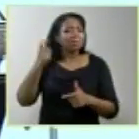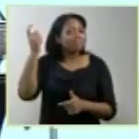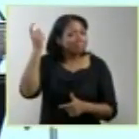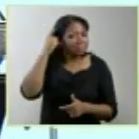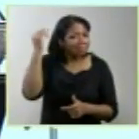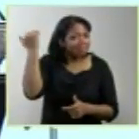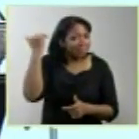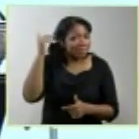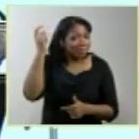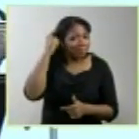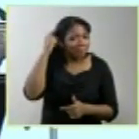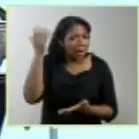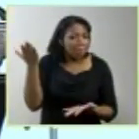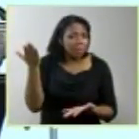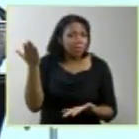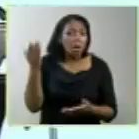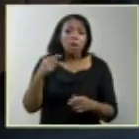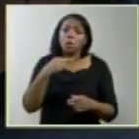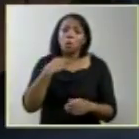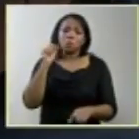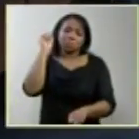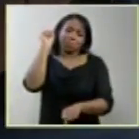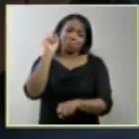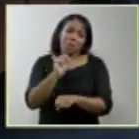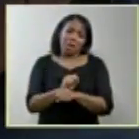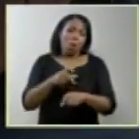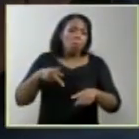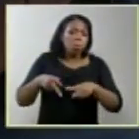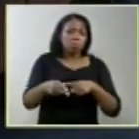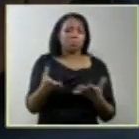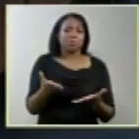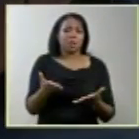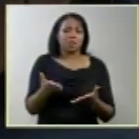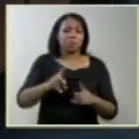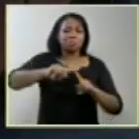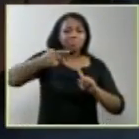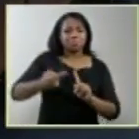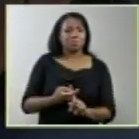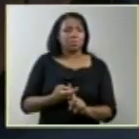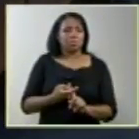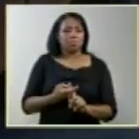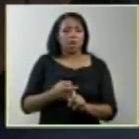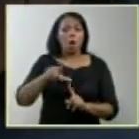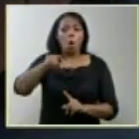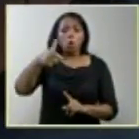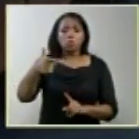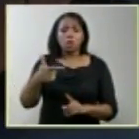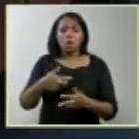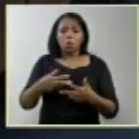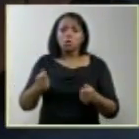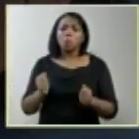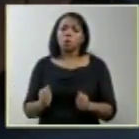atual não possa interromper essa gestação, e numa próxima gestação a mesma coisa venha a acontecer.